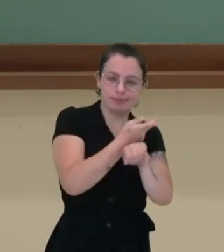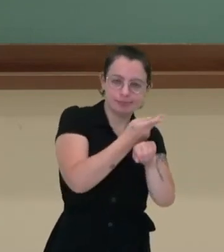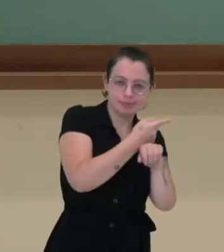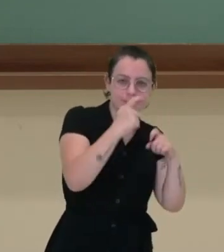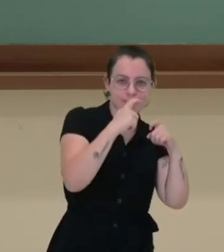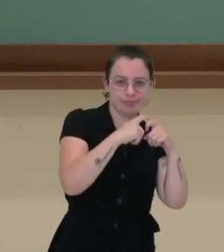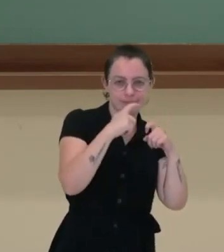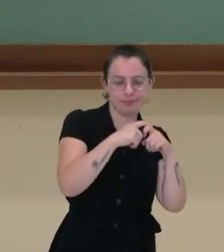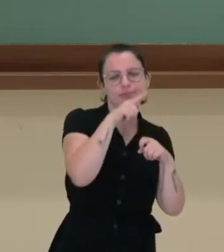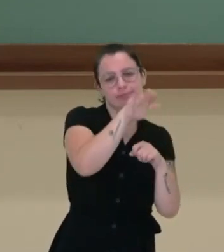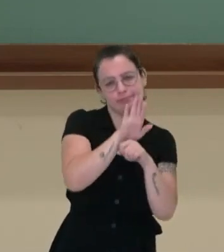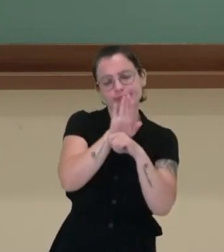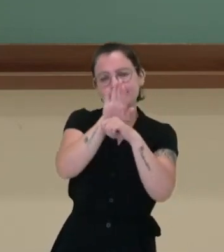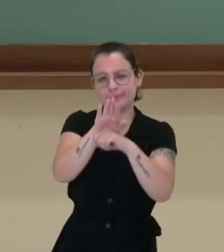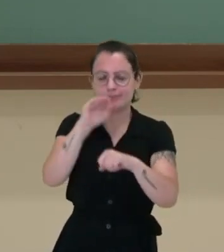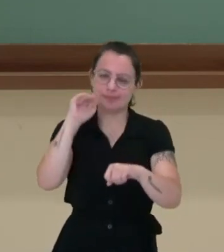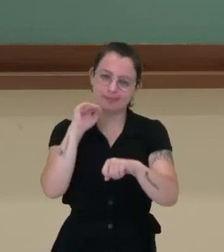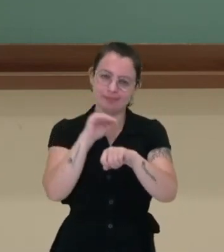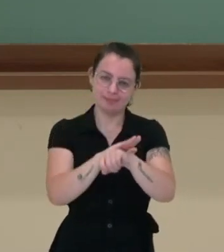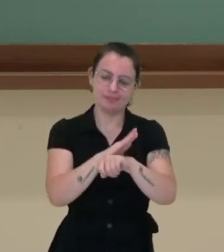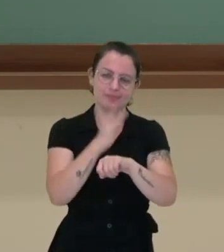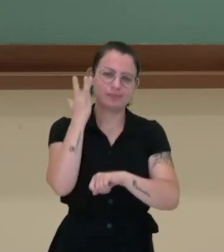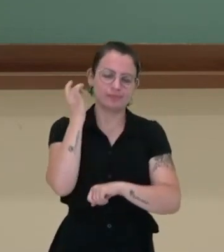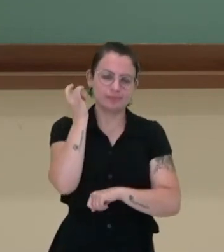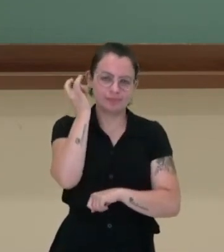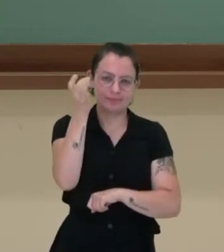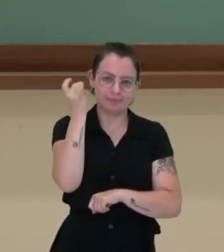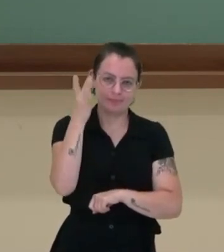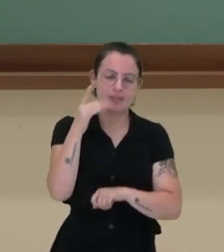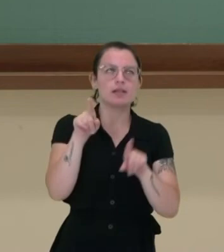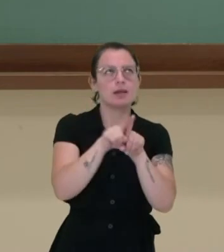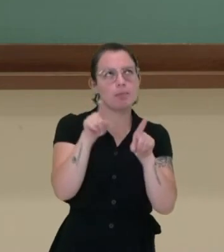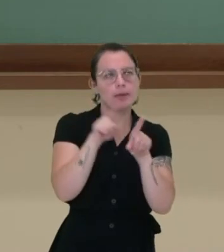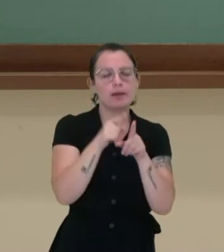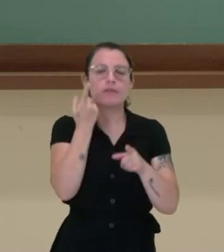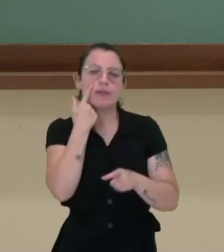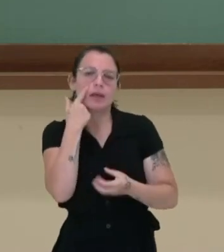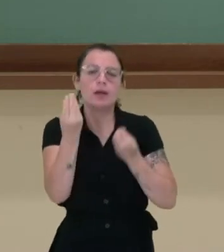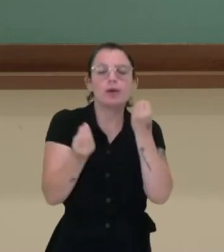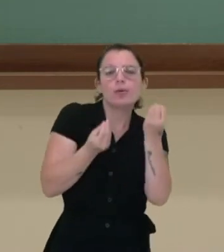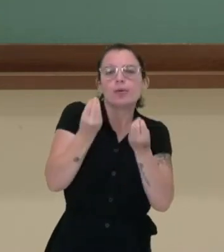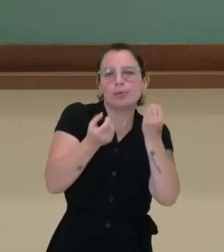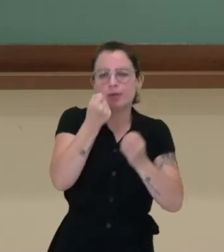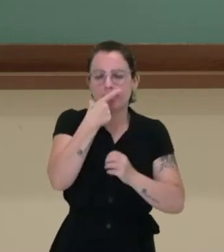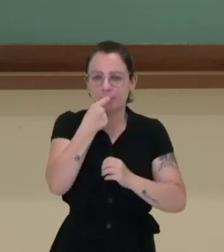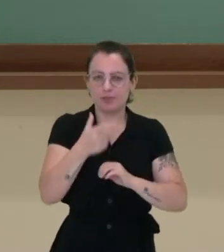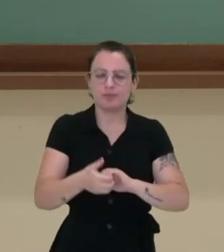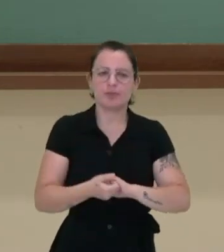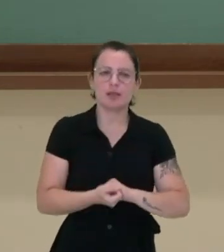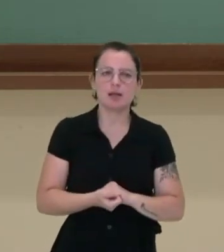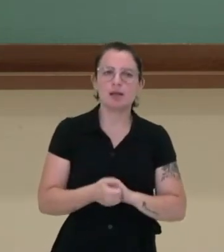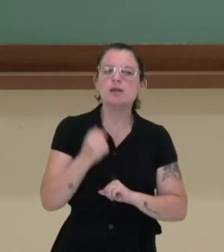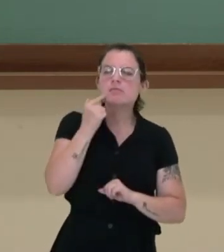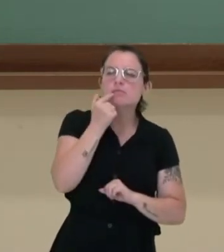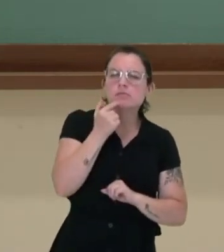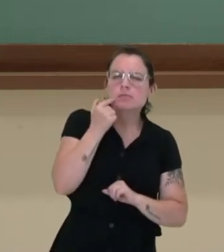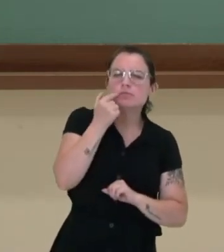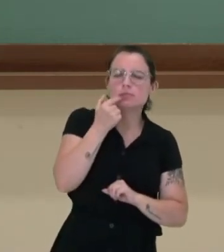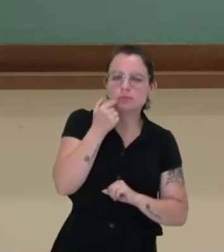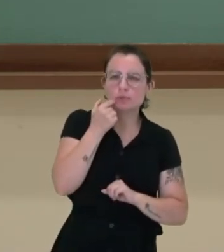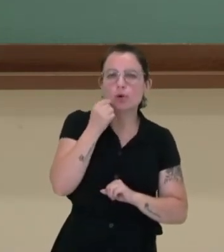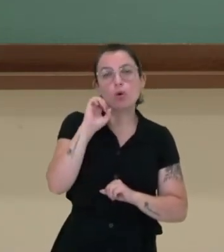maiores orientações e também, no caso, para os remédios corretos. A herpes labial